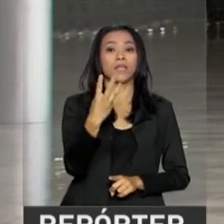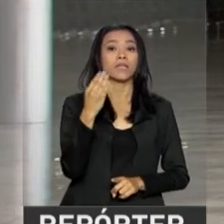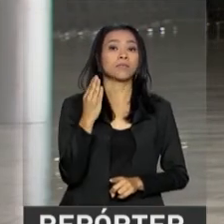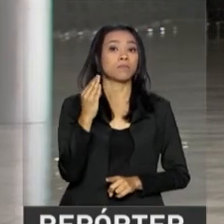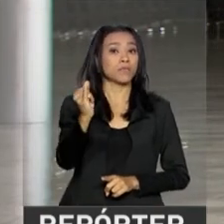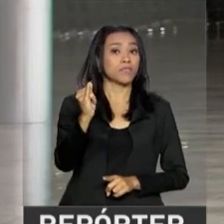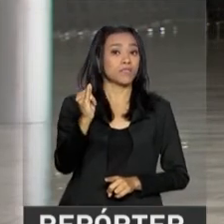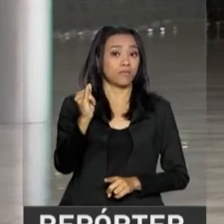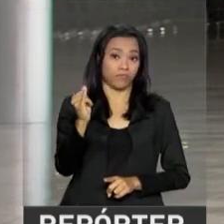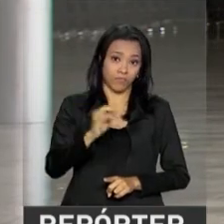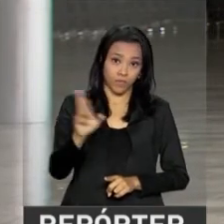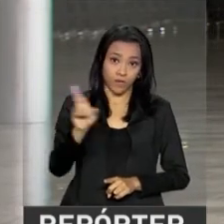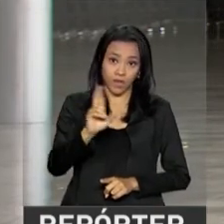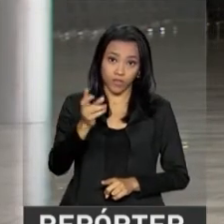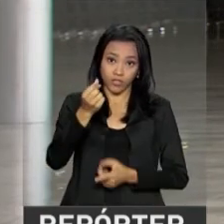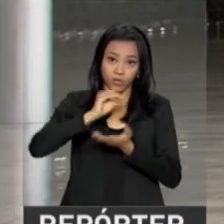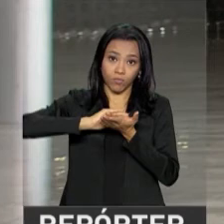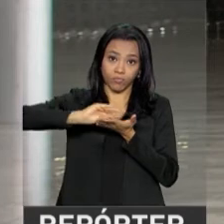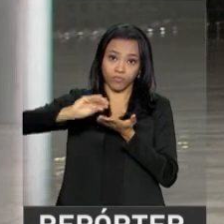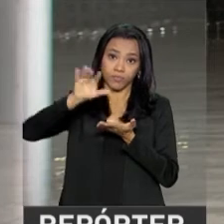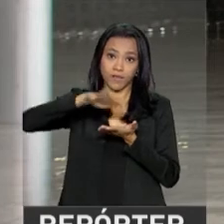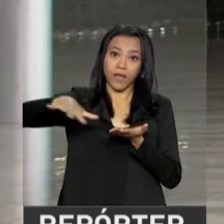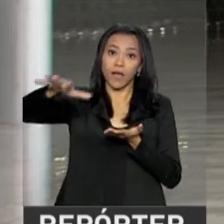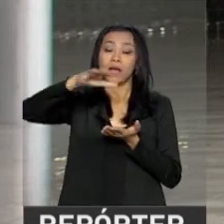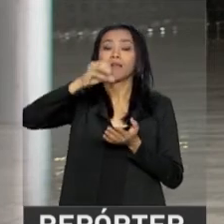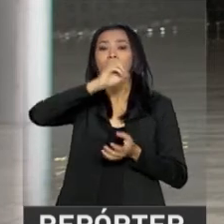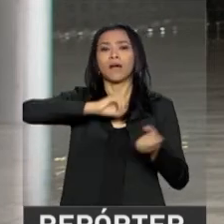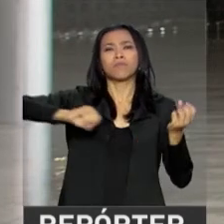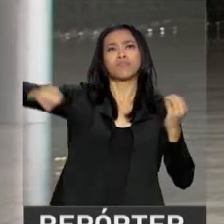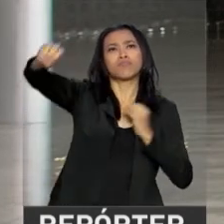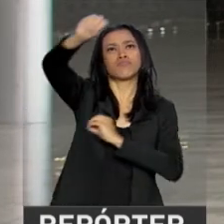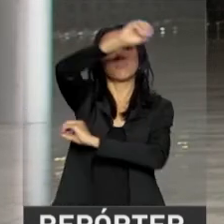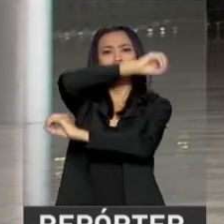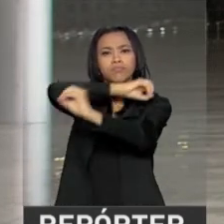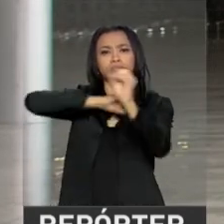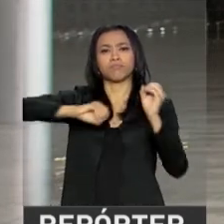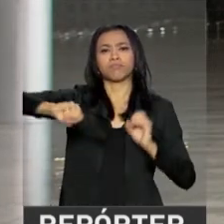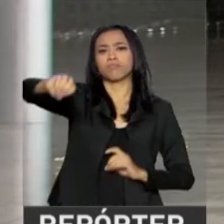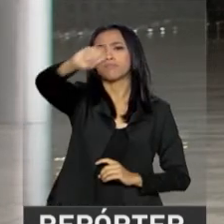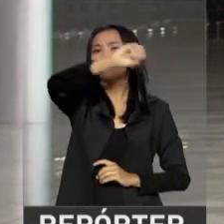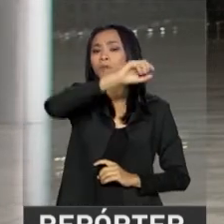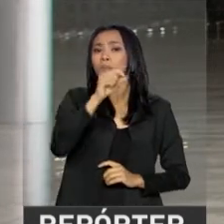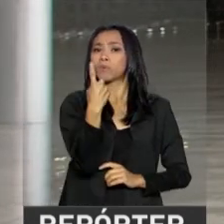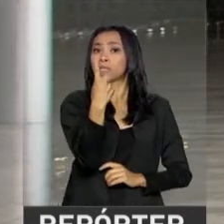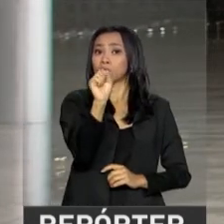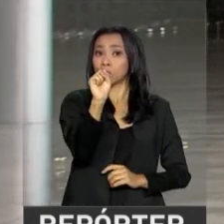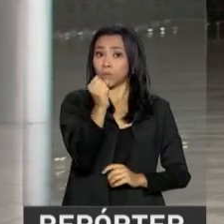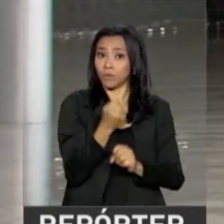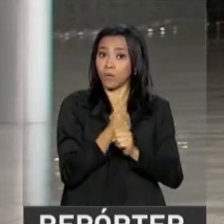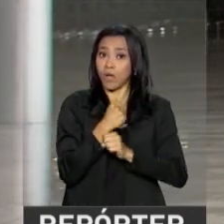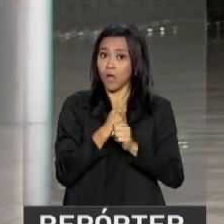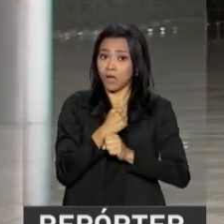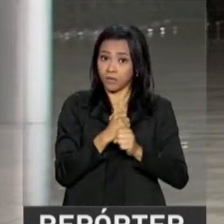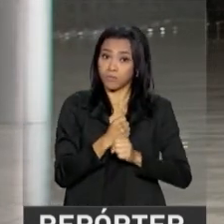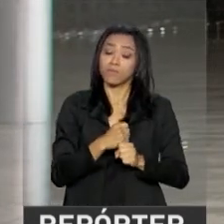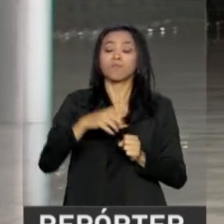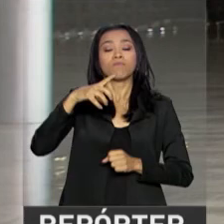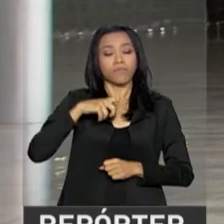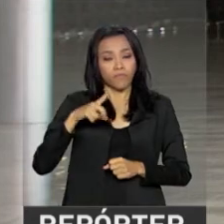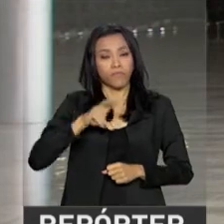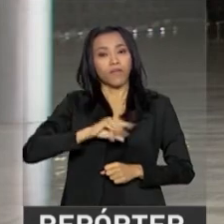em investimentos em órbita por 18 anos o satélite vai garantir conexão a preços reduzidos